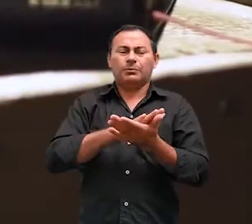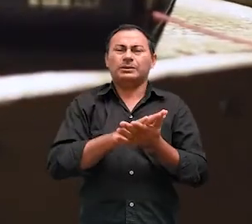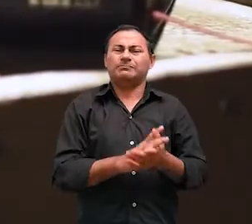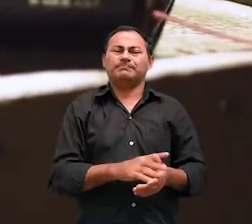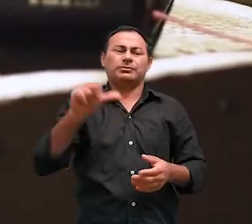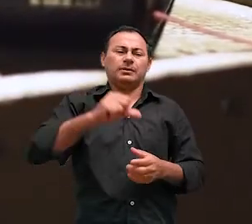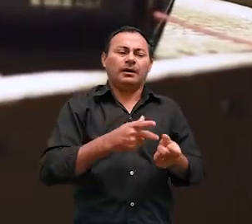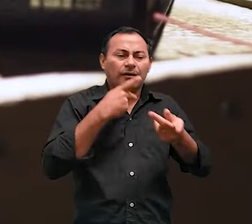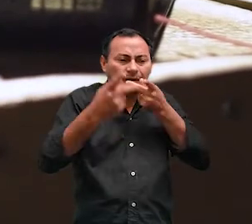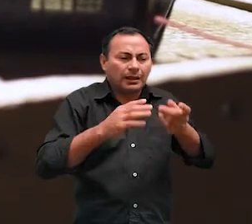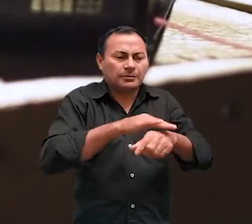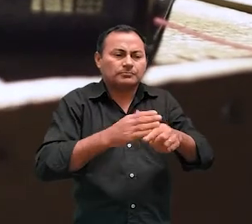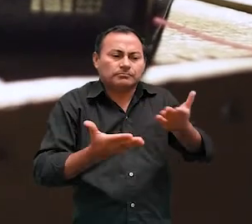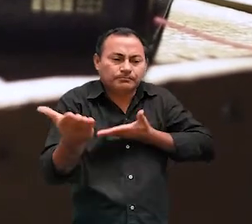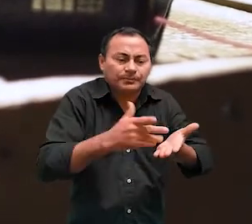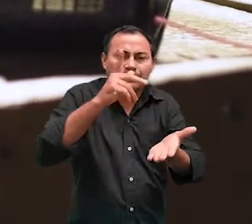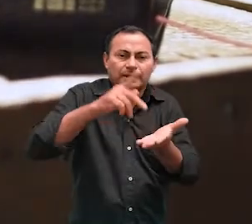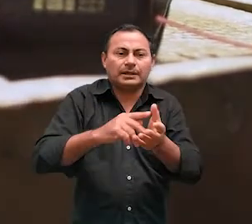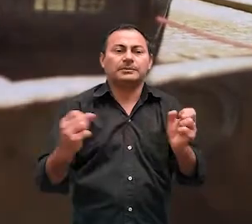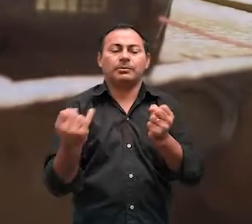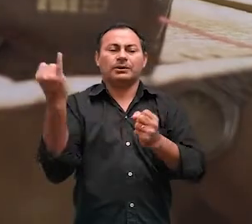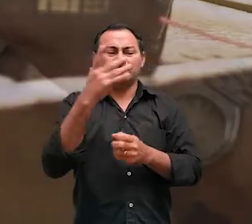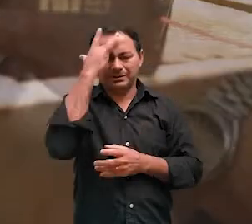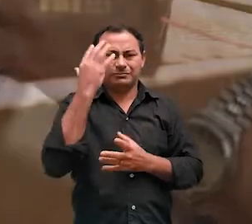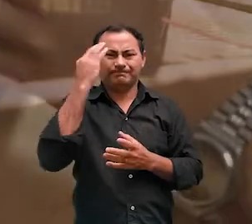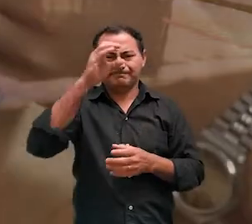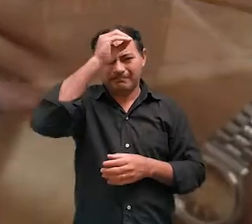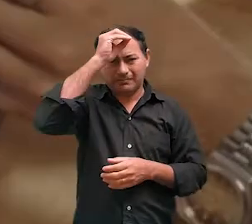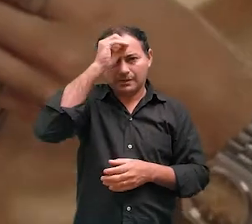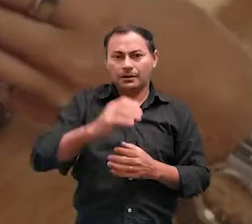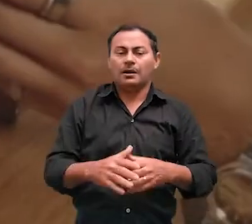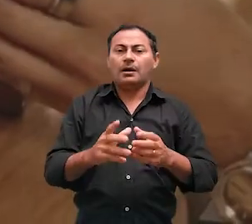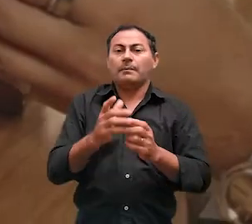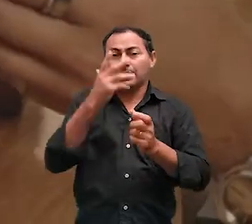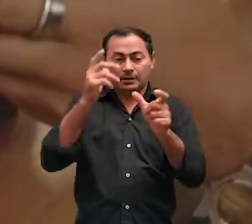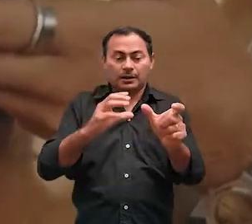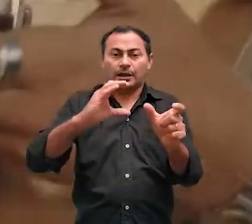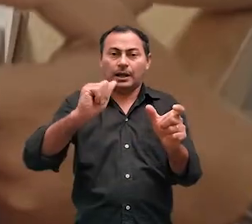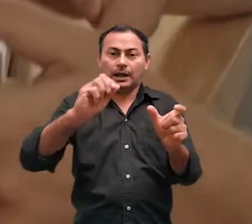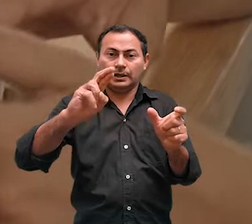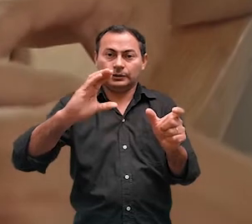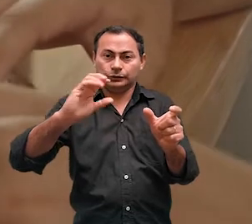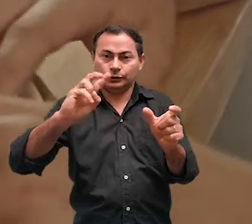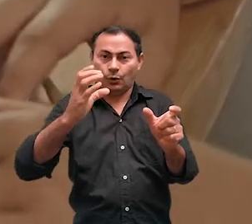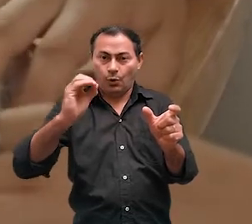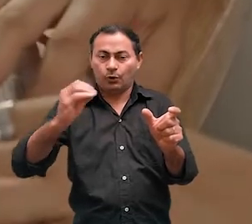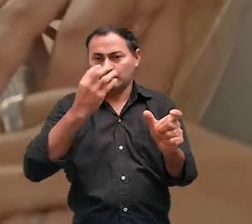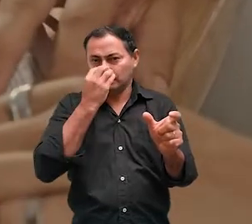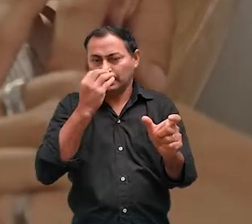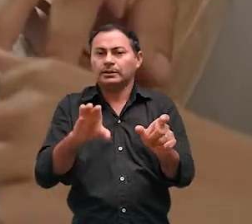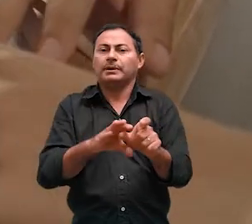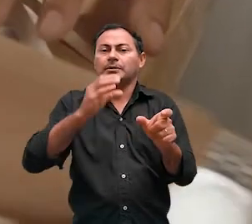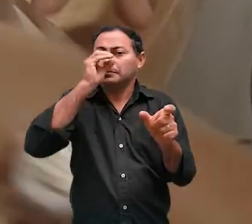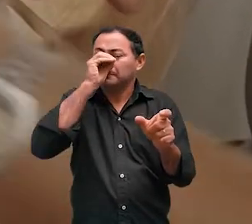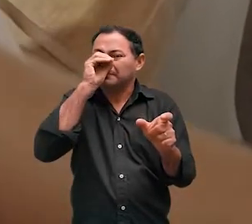inútil falar ou compartilhar com elas as verdades preciosas outros acham que os termos cachorro e porcos se